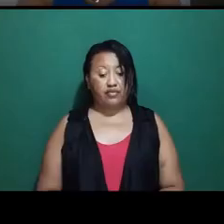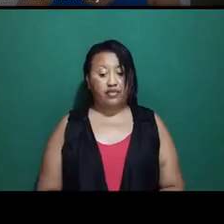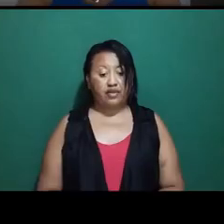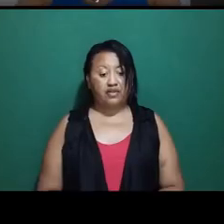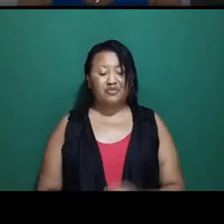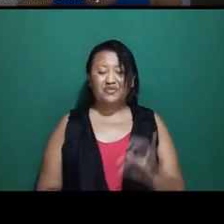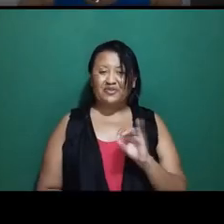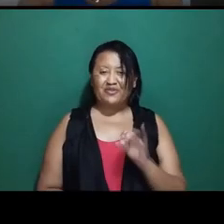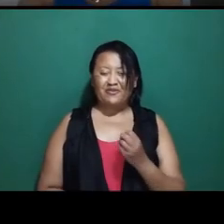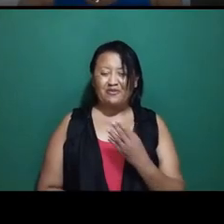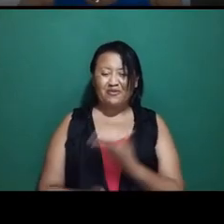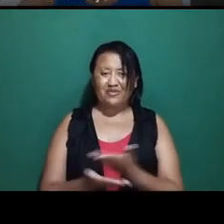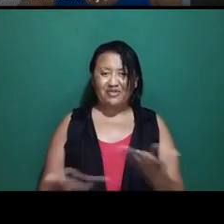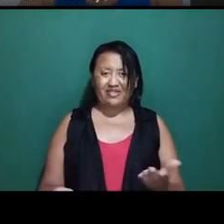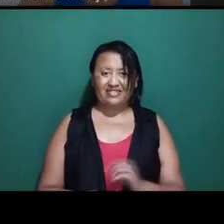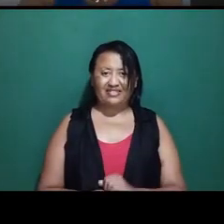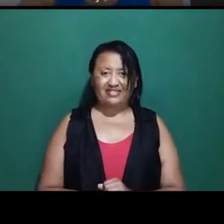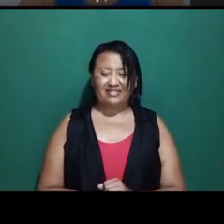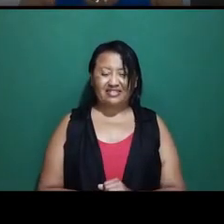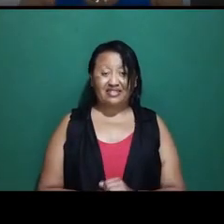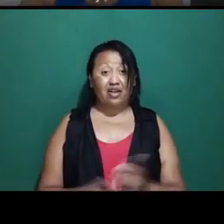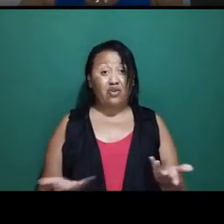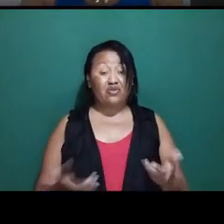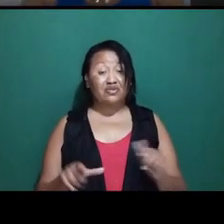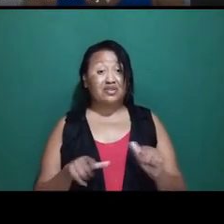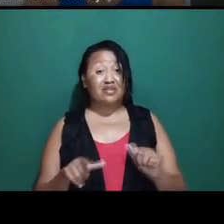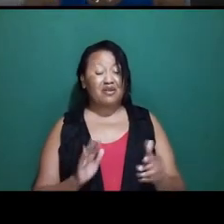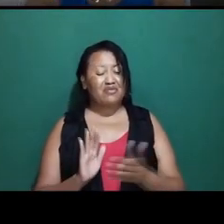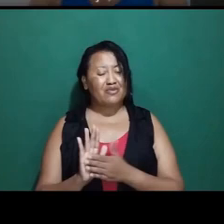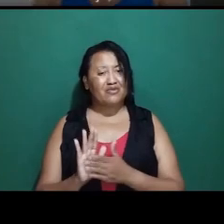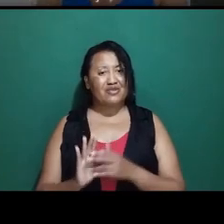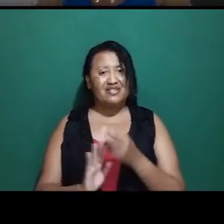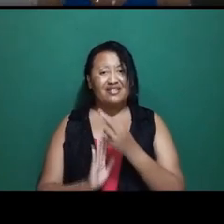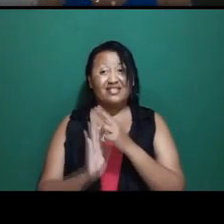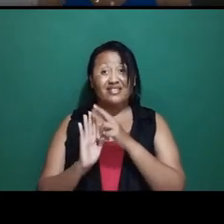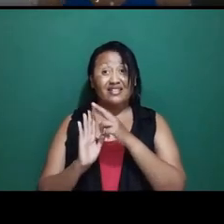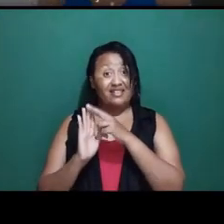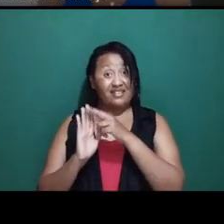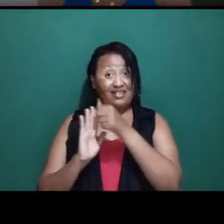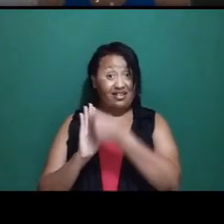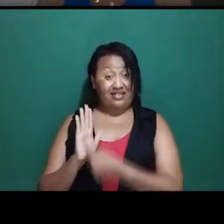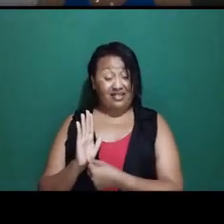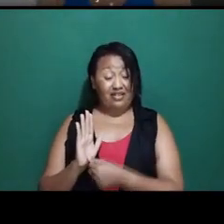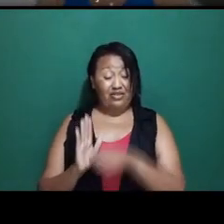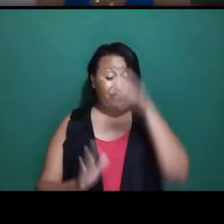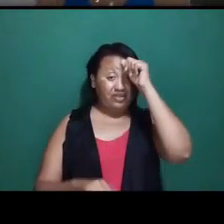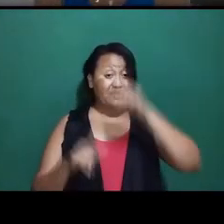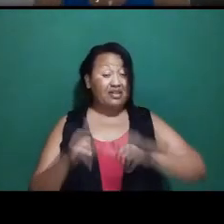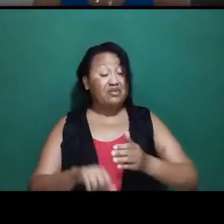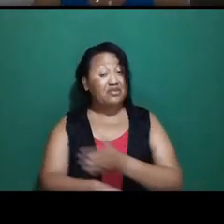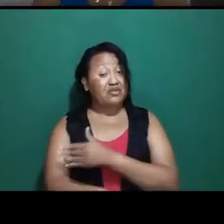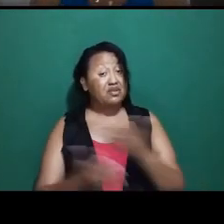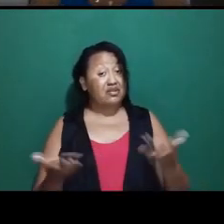Olá tudo bem com vocês vamos trabalhar a nossa proposta de redação do simulado prevupe deste ano